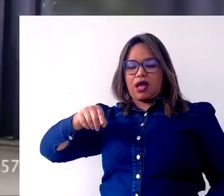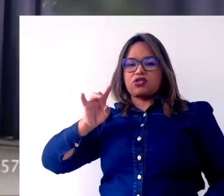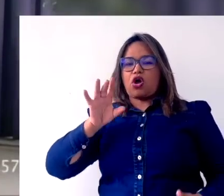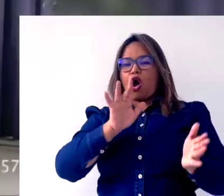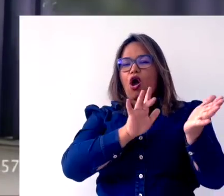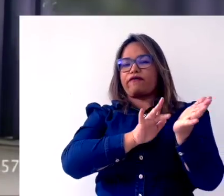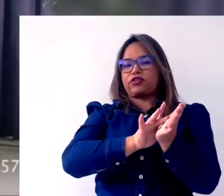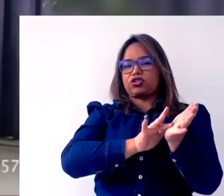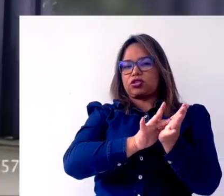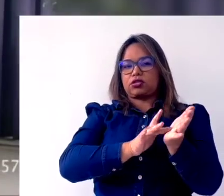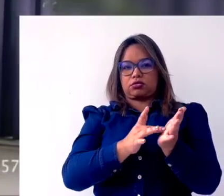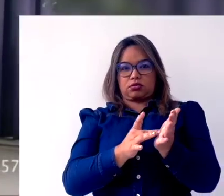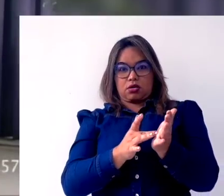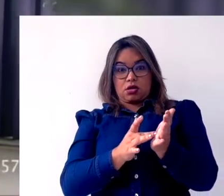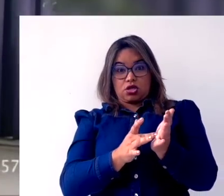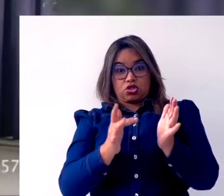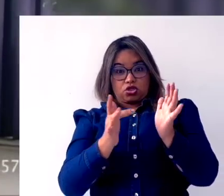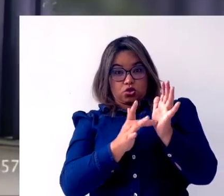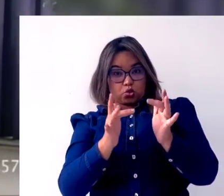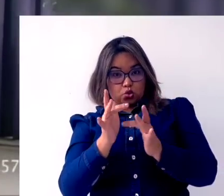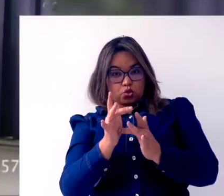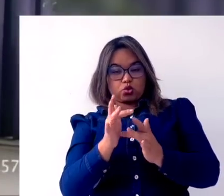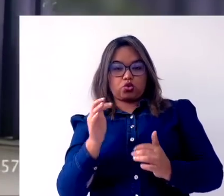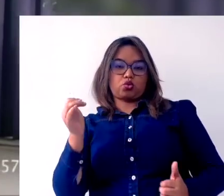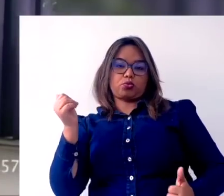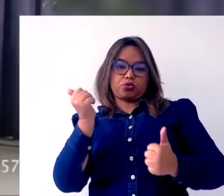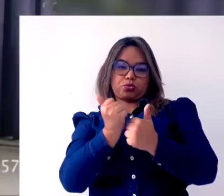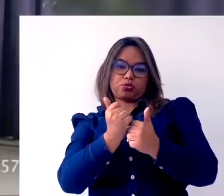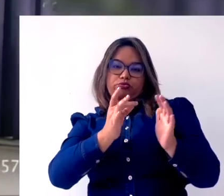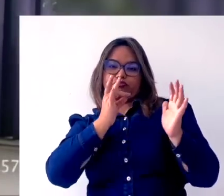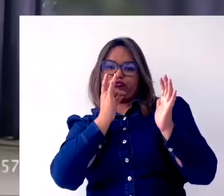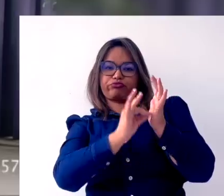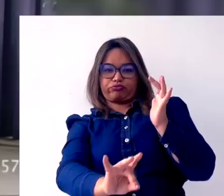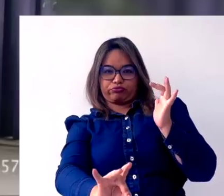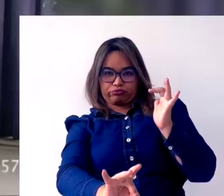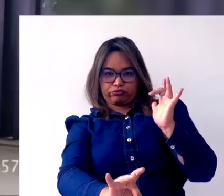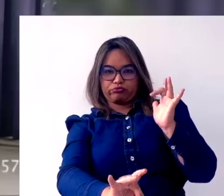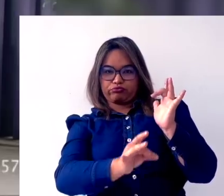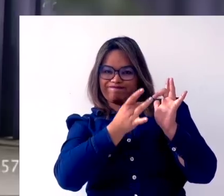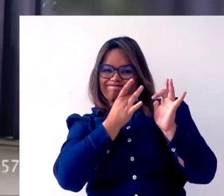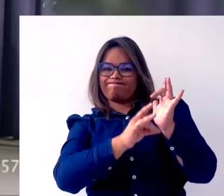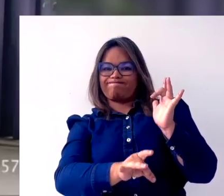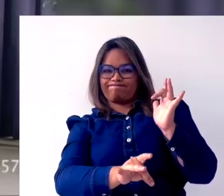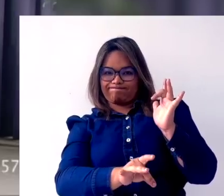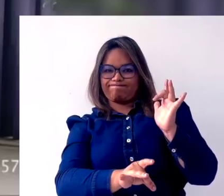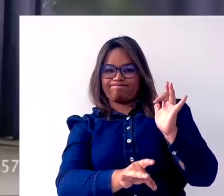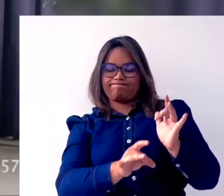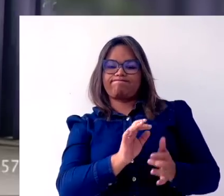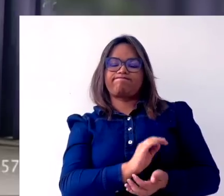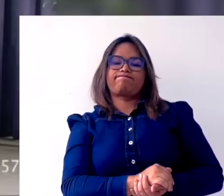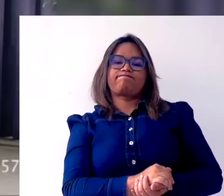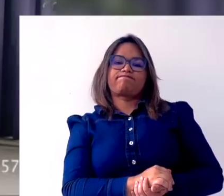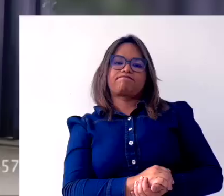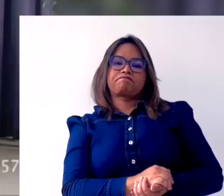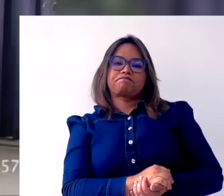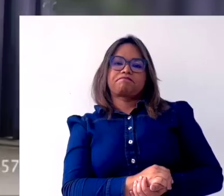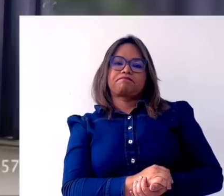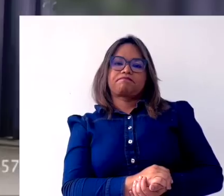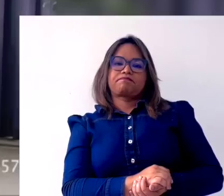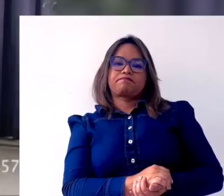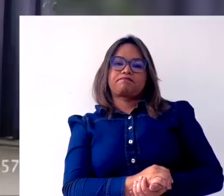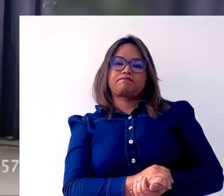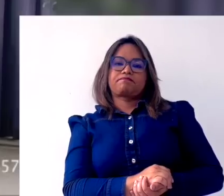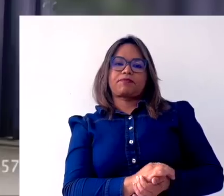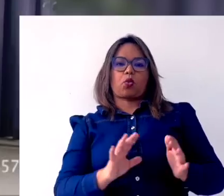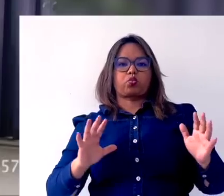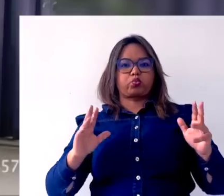substituído por esse sistema de anticristo, algo que ficou no lugar de Cristo, e adoraram